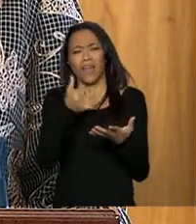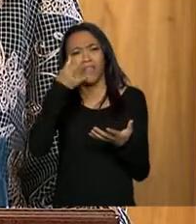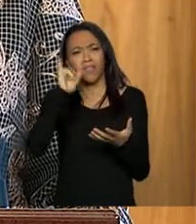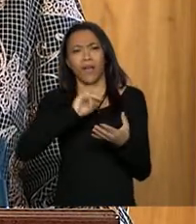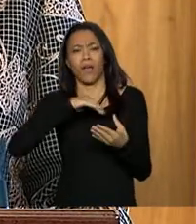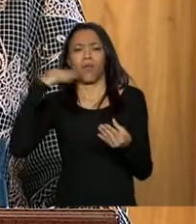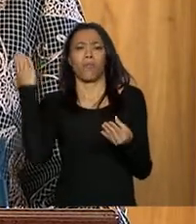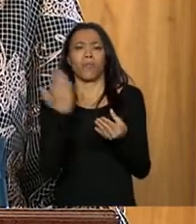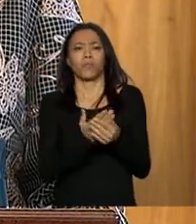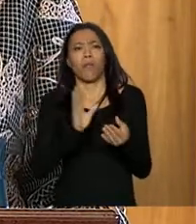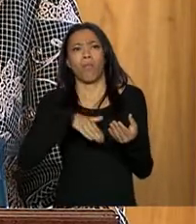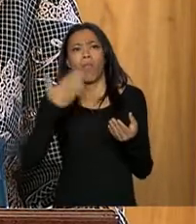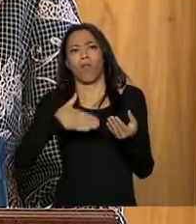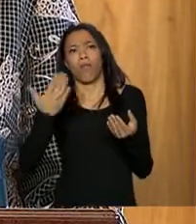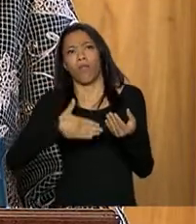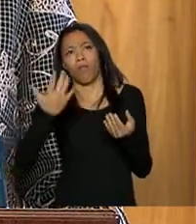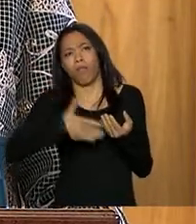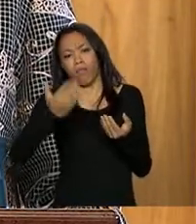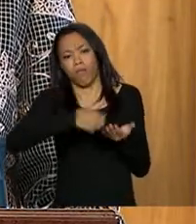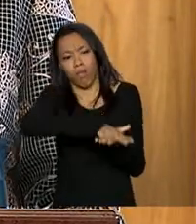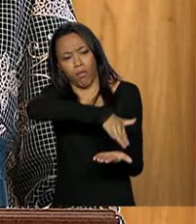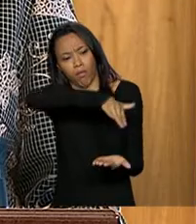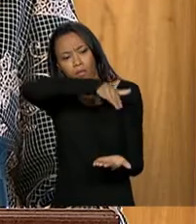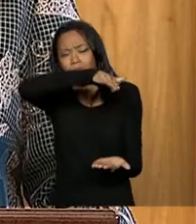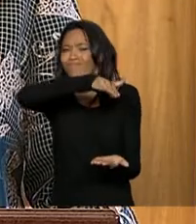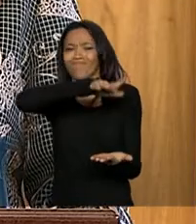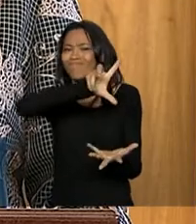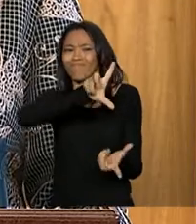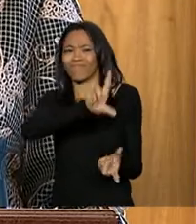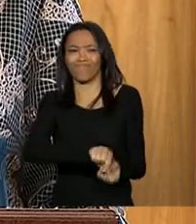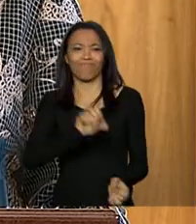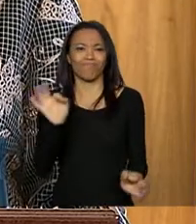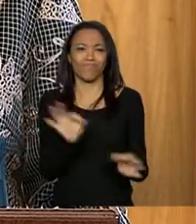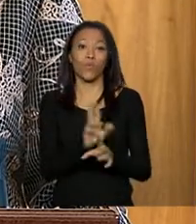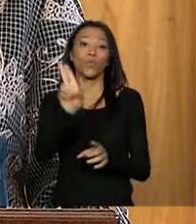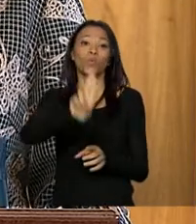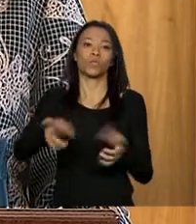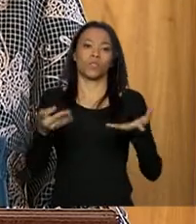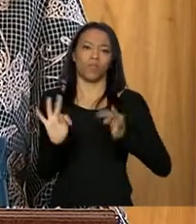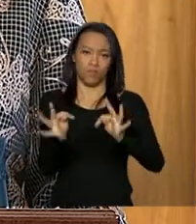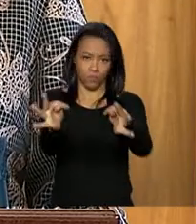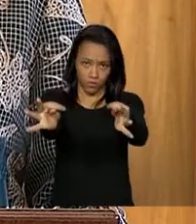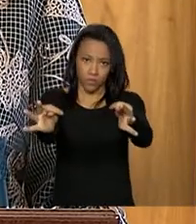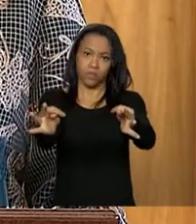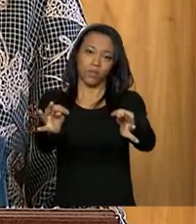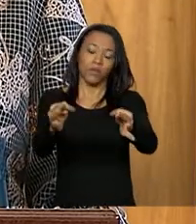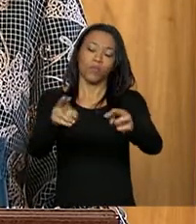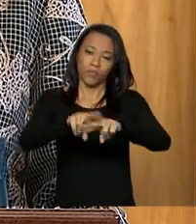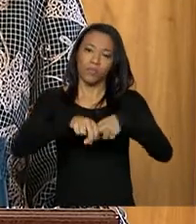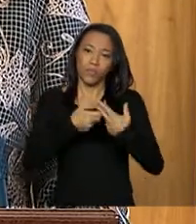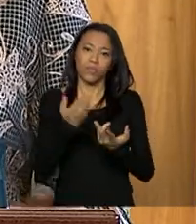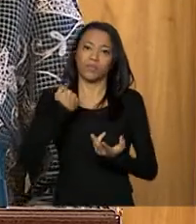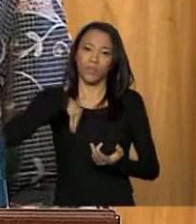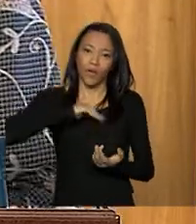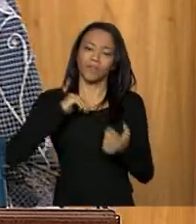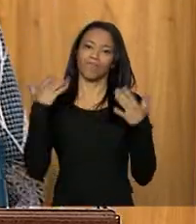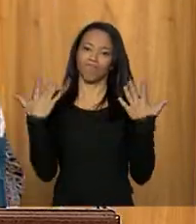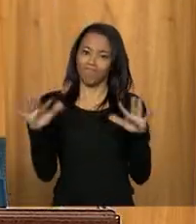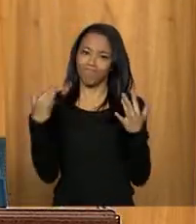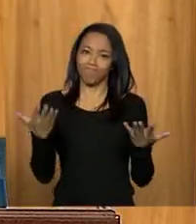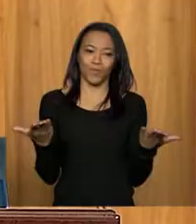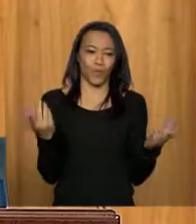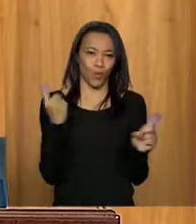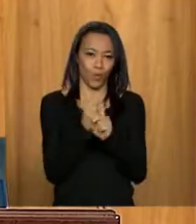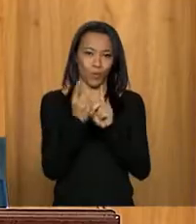do governo digital. Nesse sentido, saudamos essa cooperação na medida em que